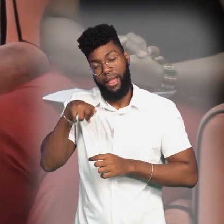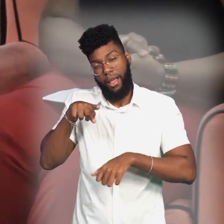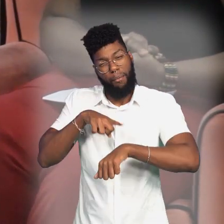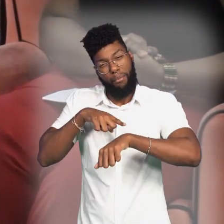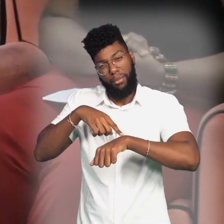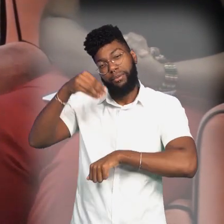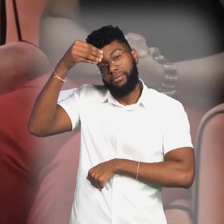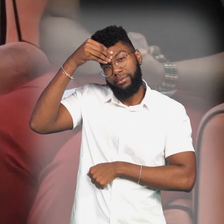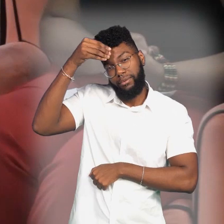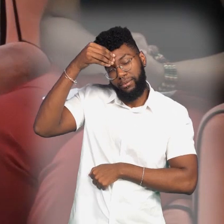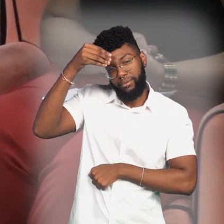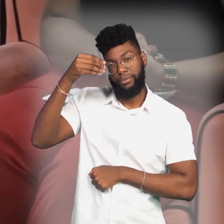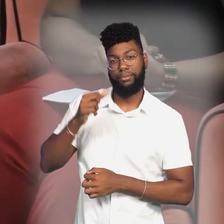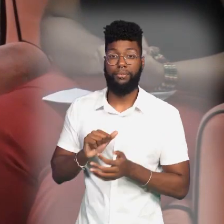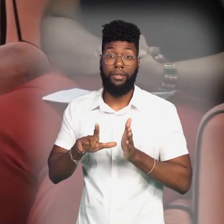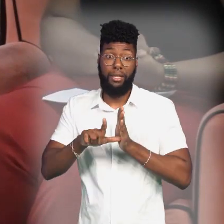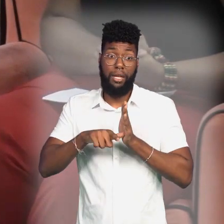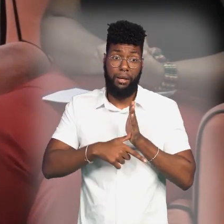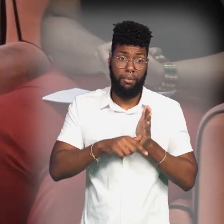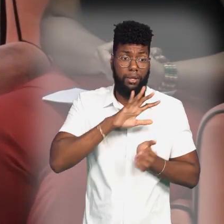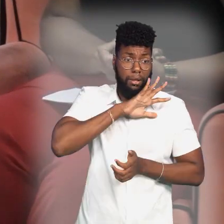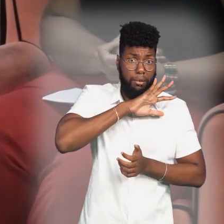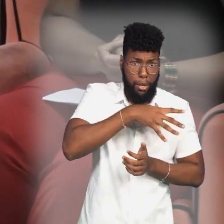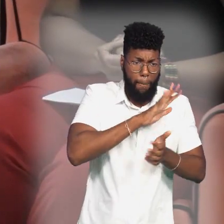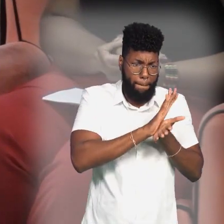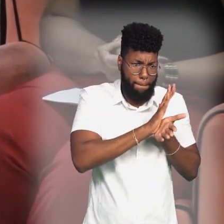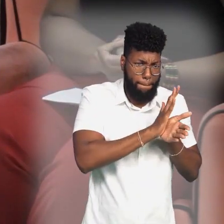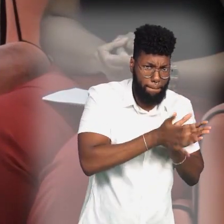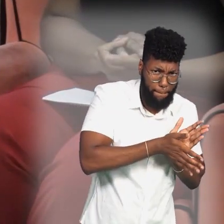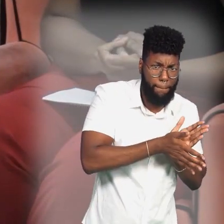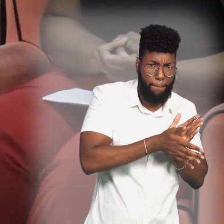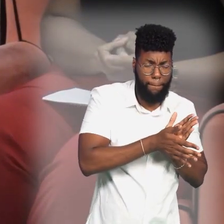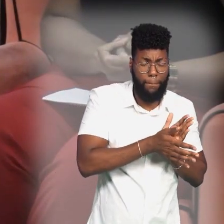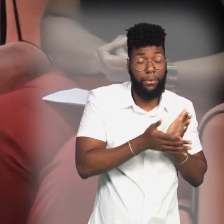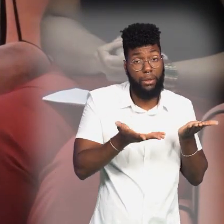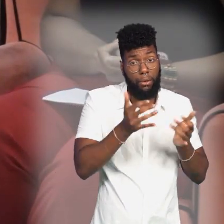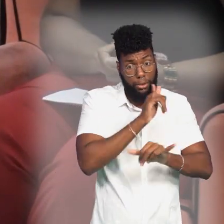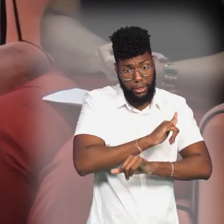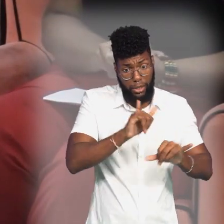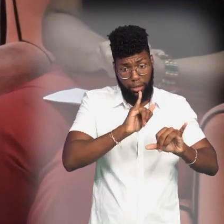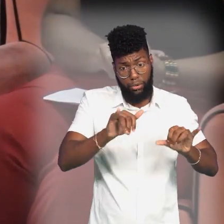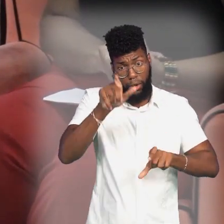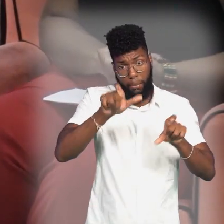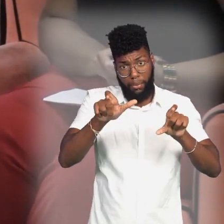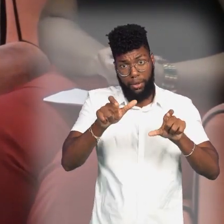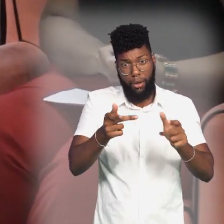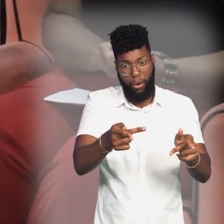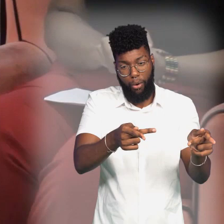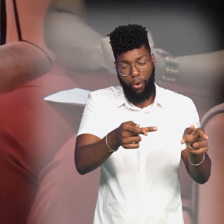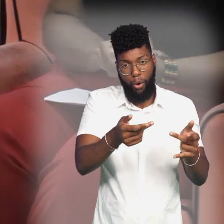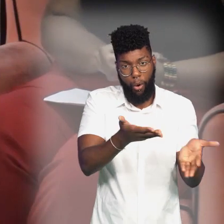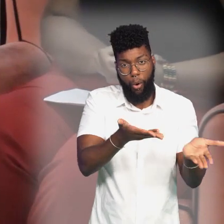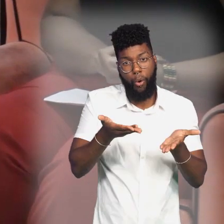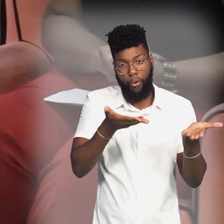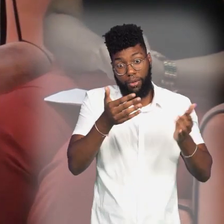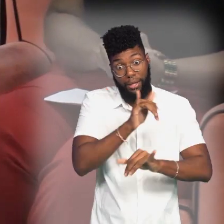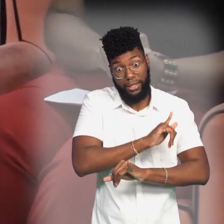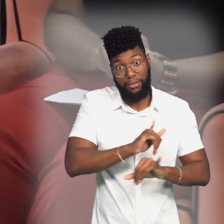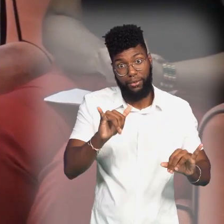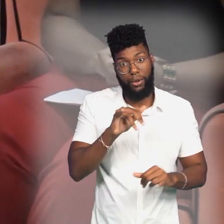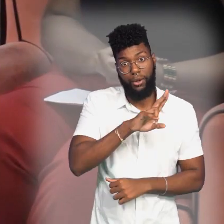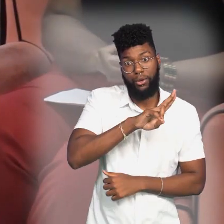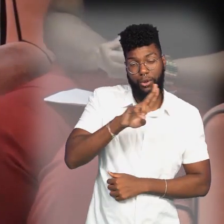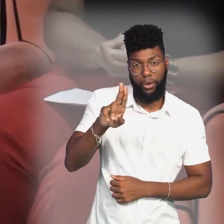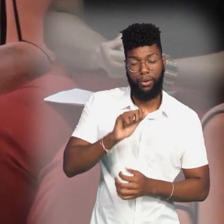depois de matar aquele carneiro, aí que se divulga para todos os convidados o nome da criança. Se é